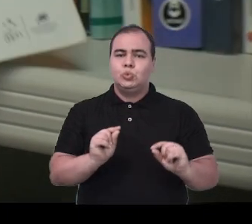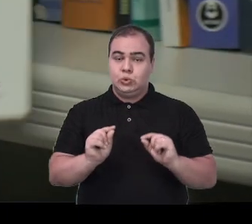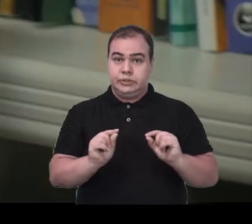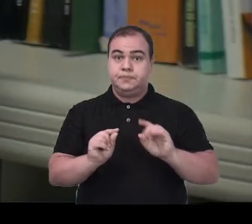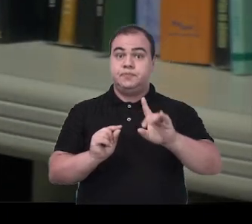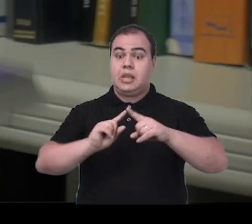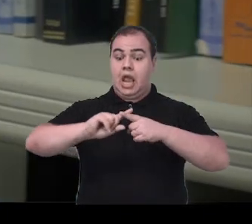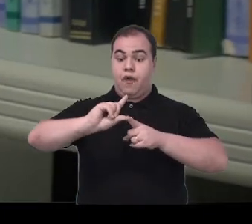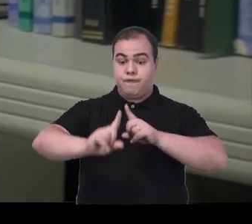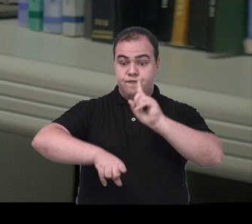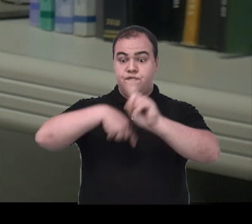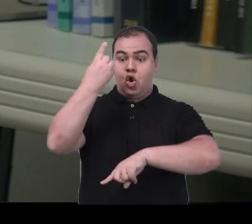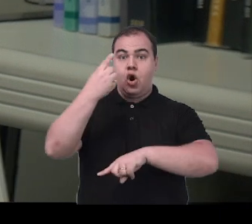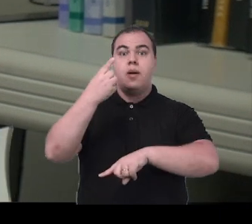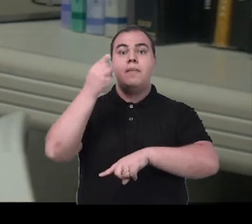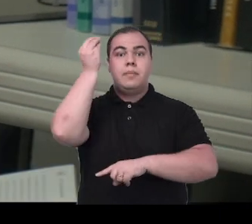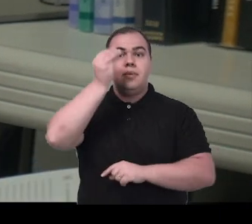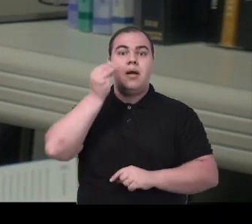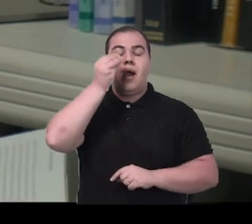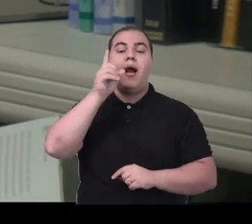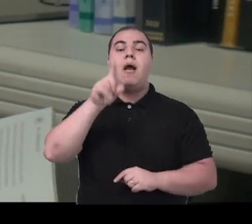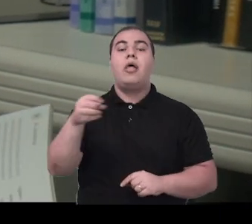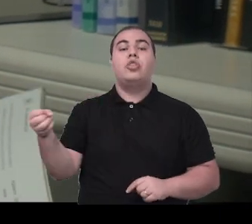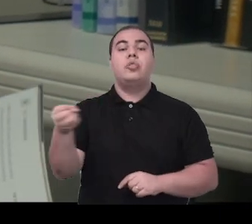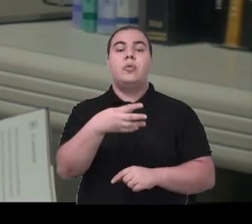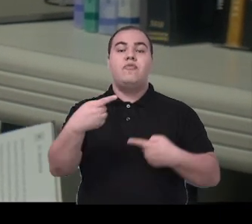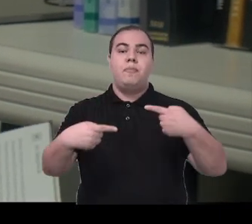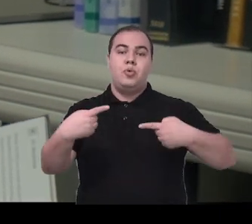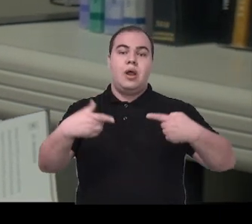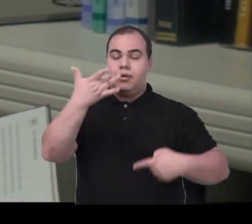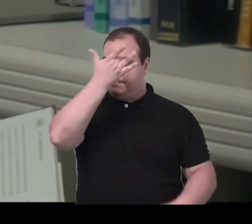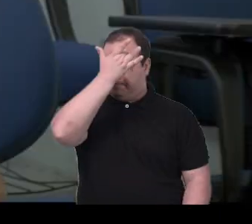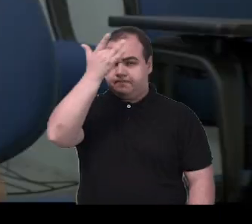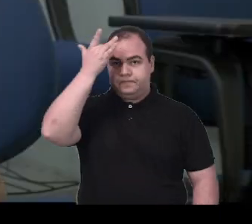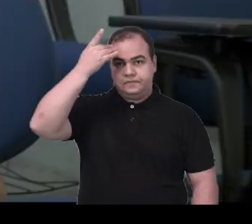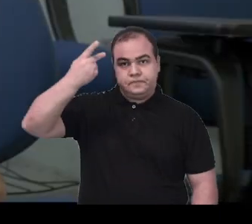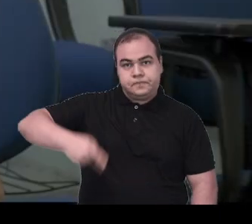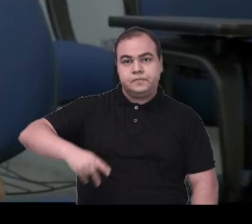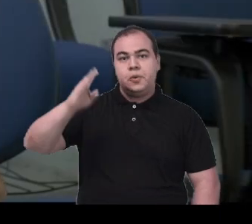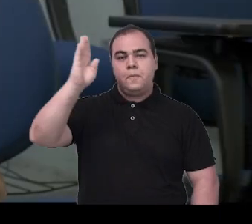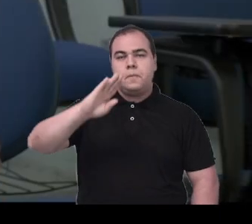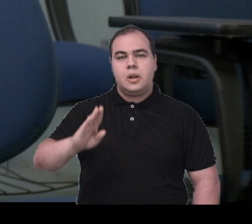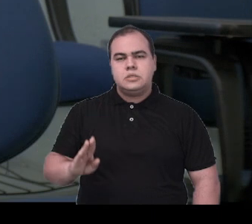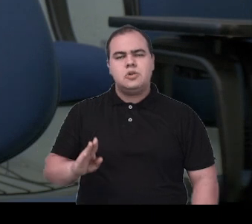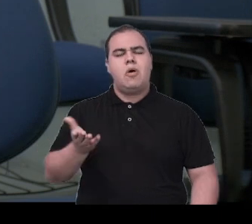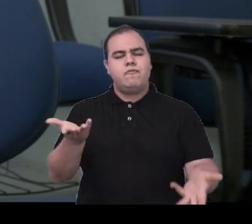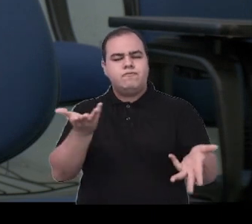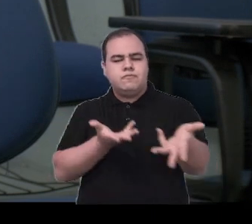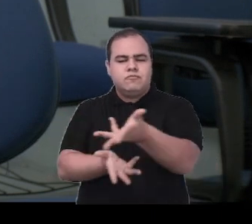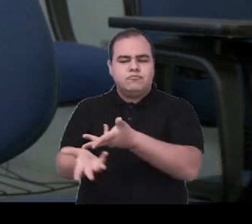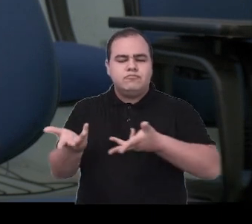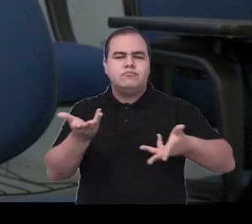A chamada reforma psiquiátrica foi a construção de uma nova política de saúde mental no Brasil. Ela foi muito integrada,